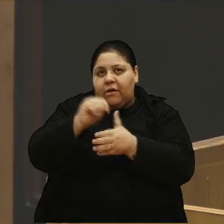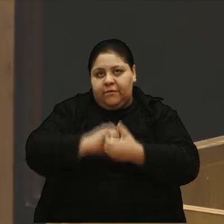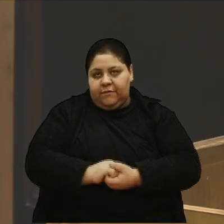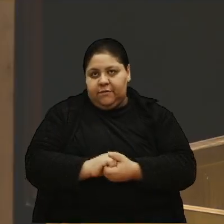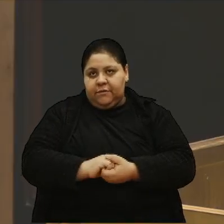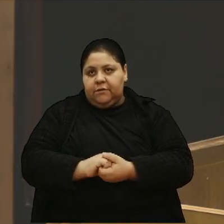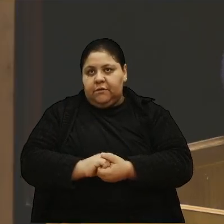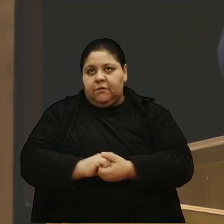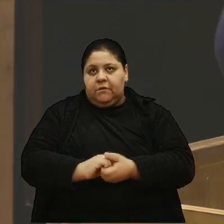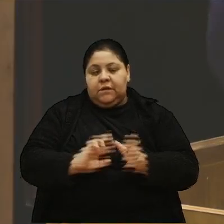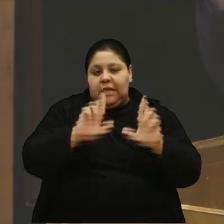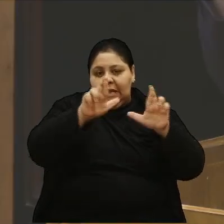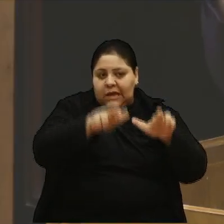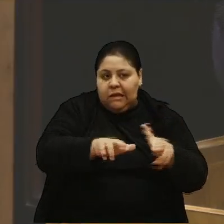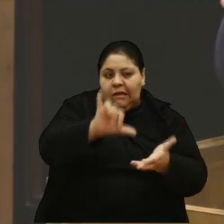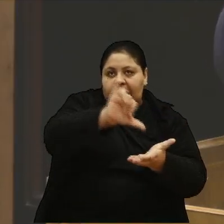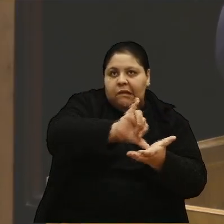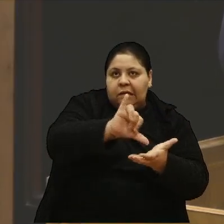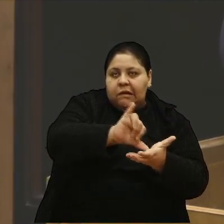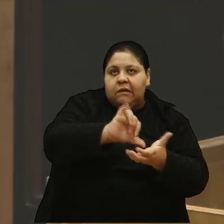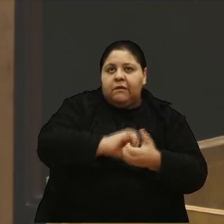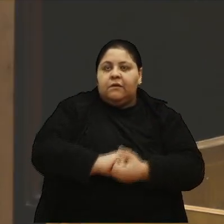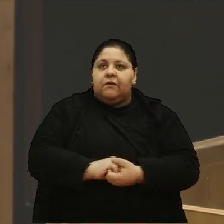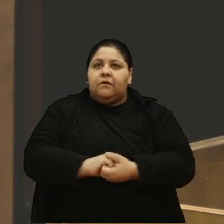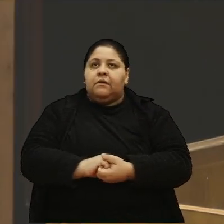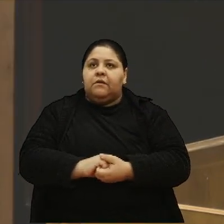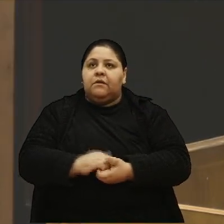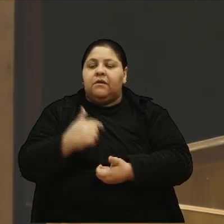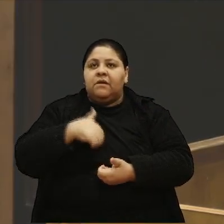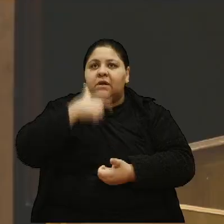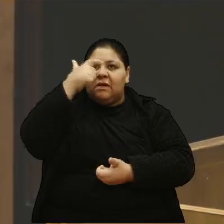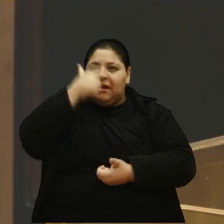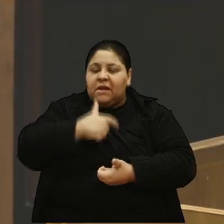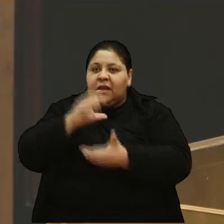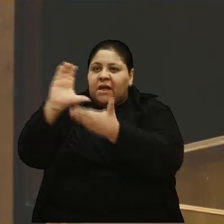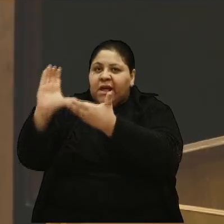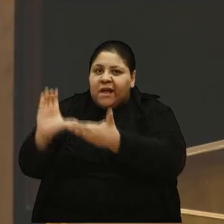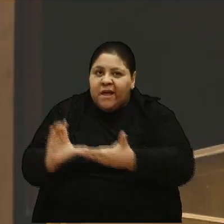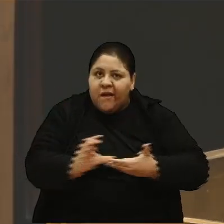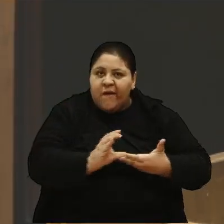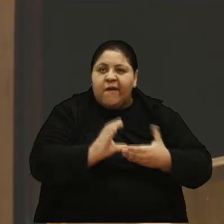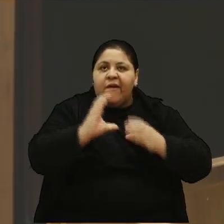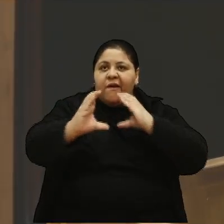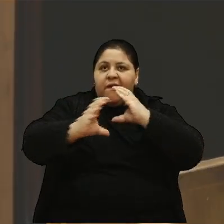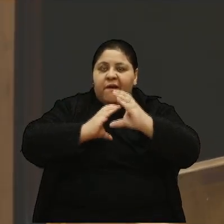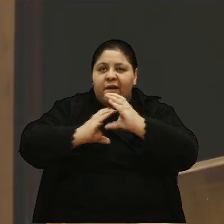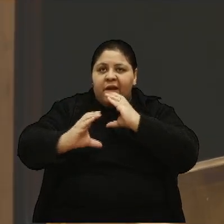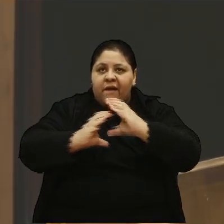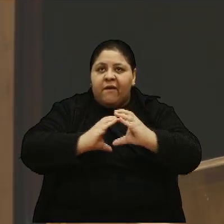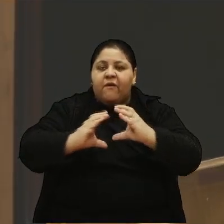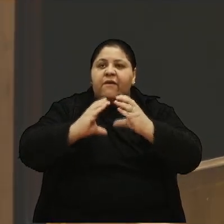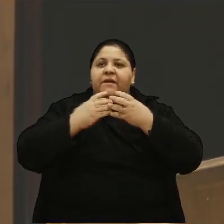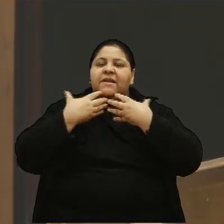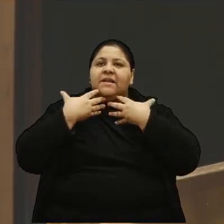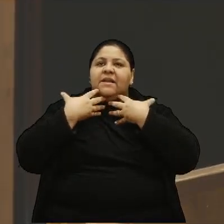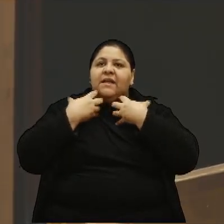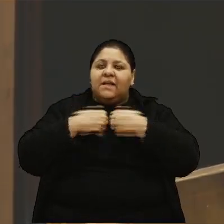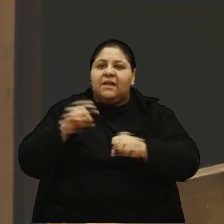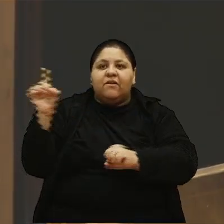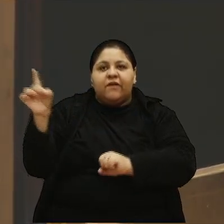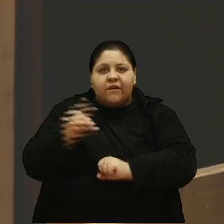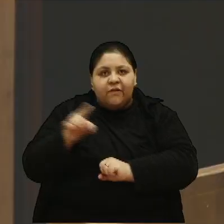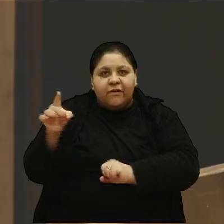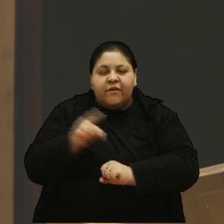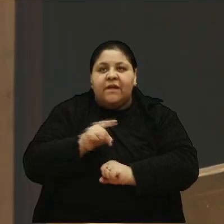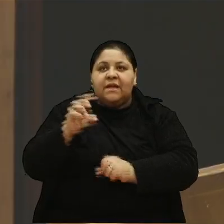aquilo que está na região do centro, aquilo que tem maior destaque. Então, eu acho que investir em publicidade, em comunicação na Secretaria de Saúde é uma questão